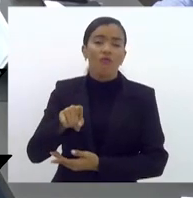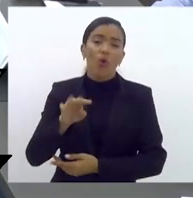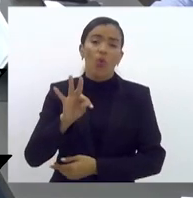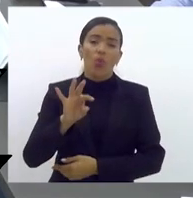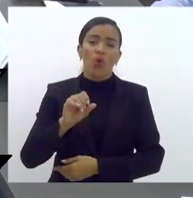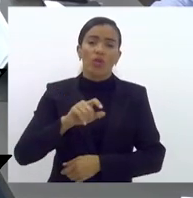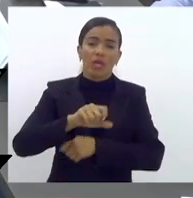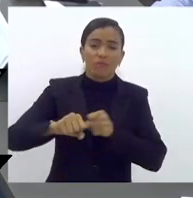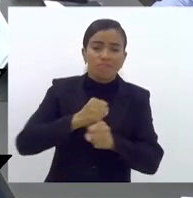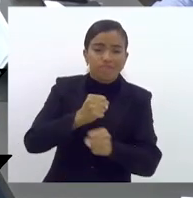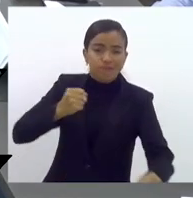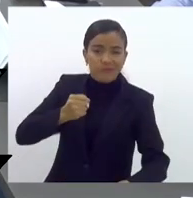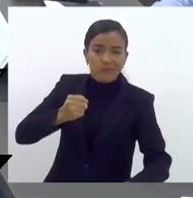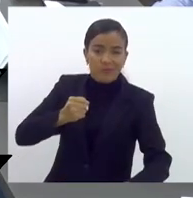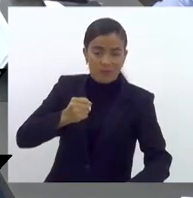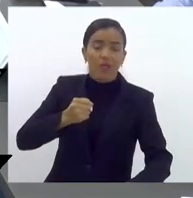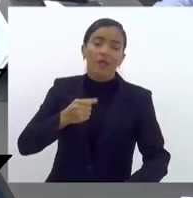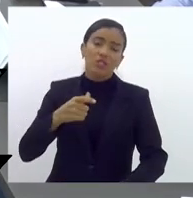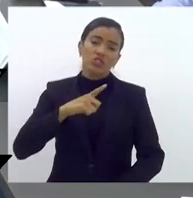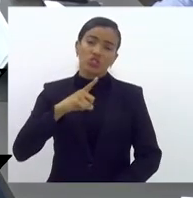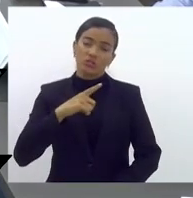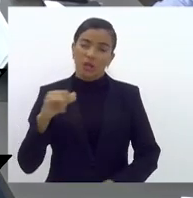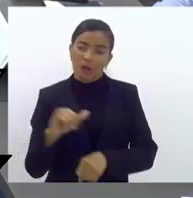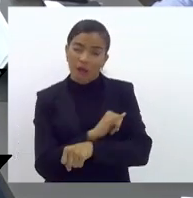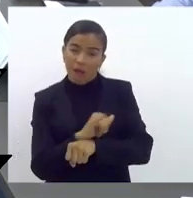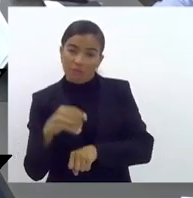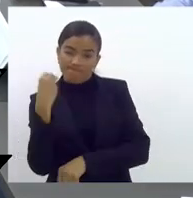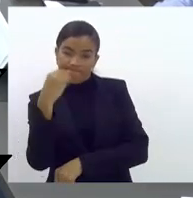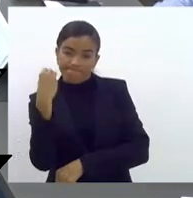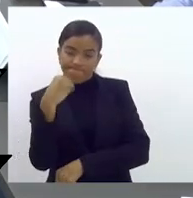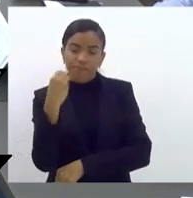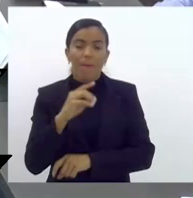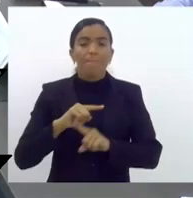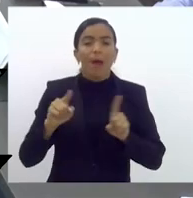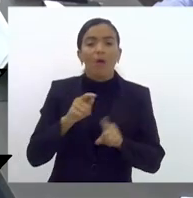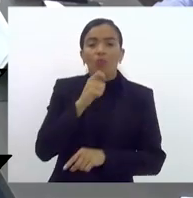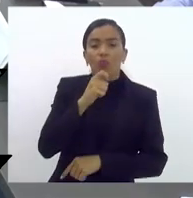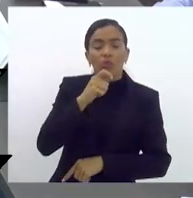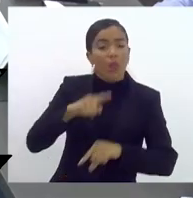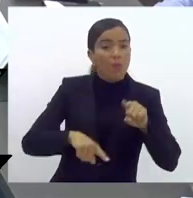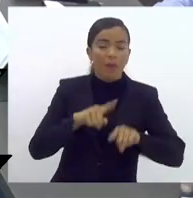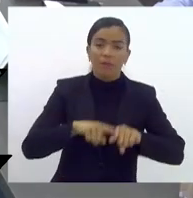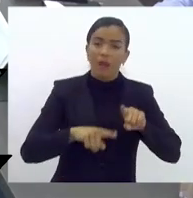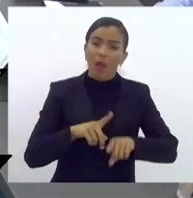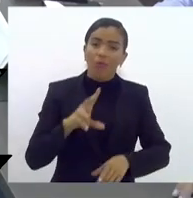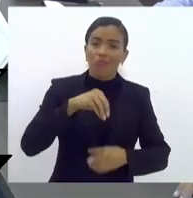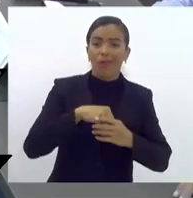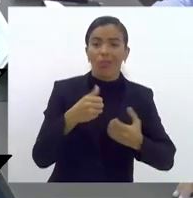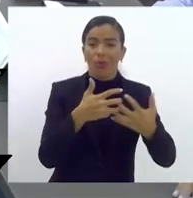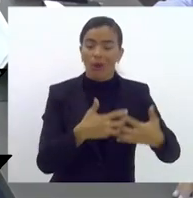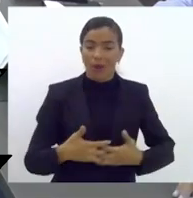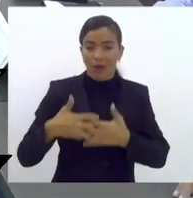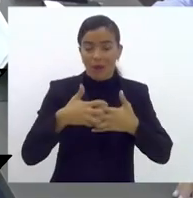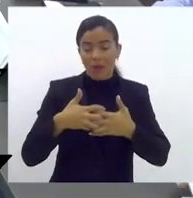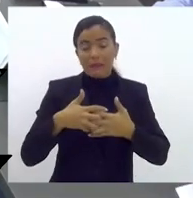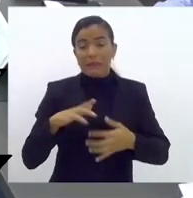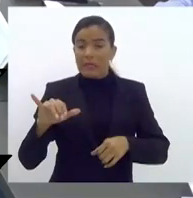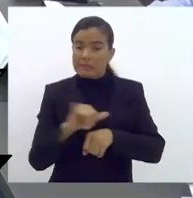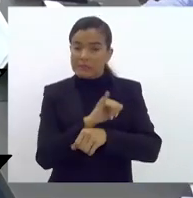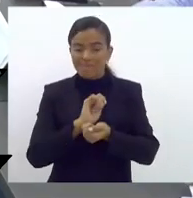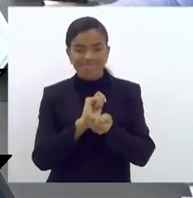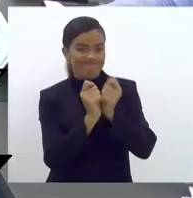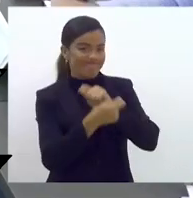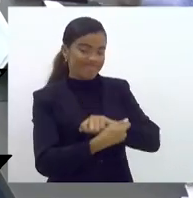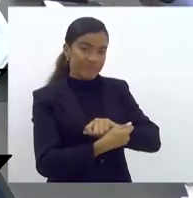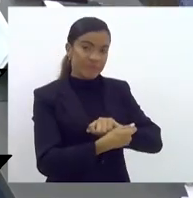torniquete de um colega que tinha ali a expertise médica e tal mas não tinha o equipamento na viatura e aí ele teve que improvisar